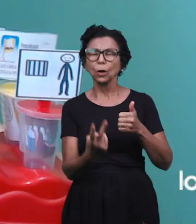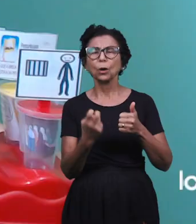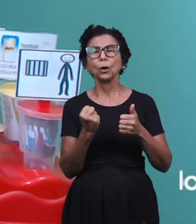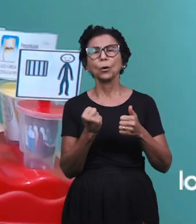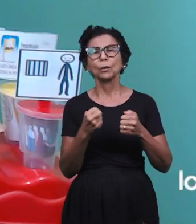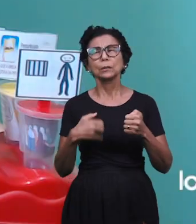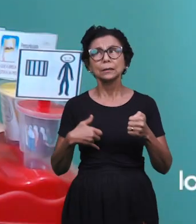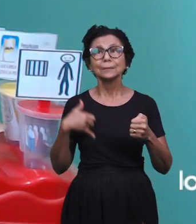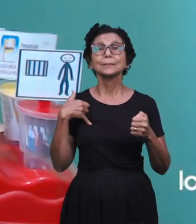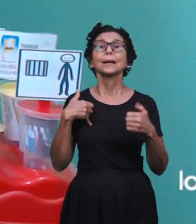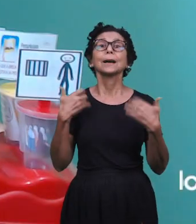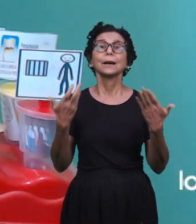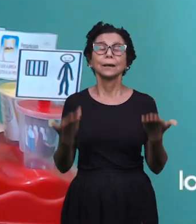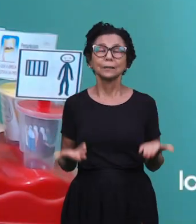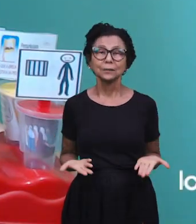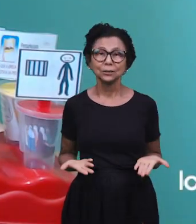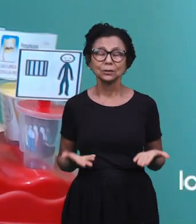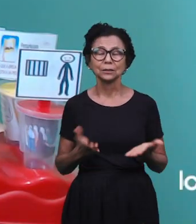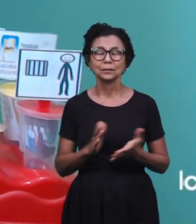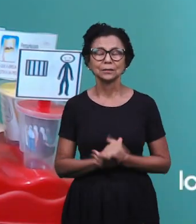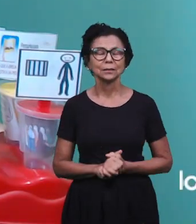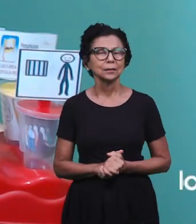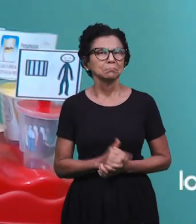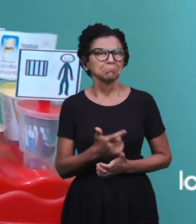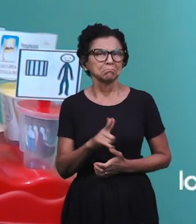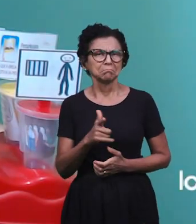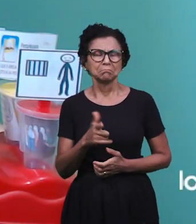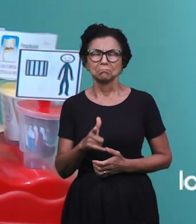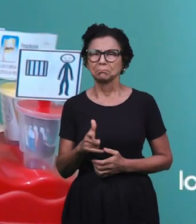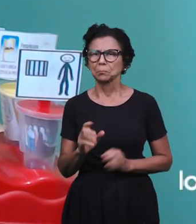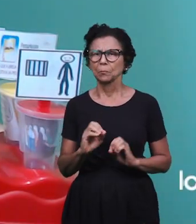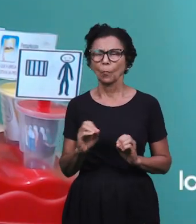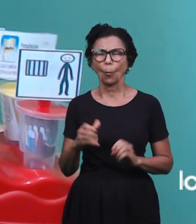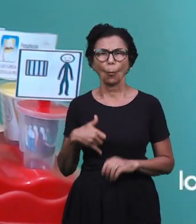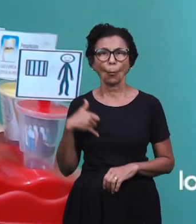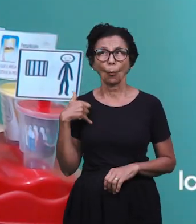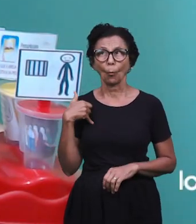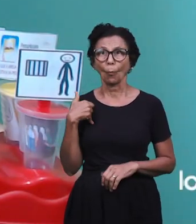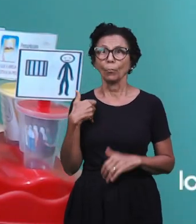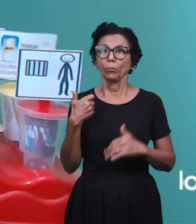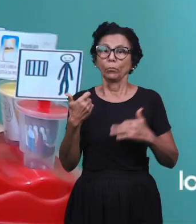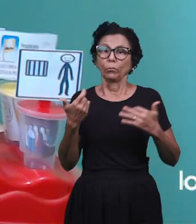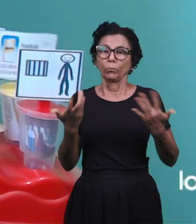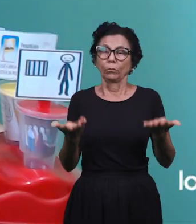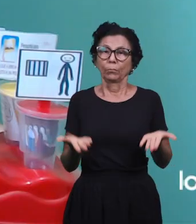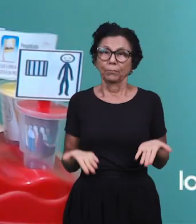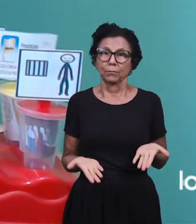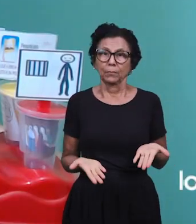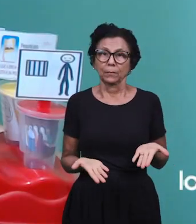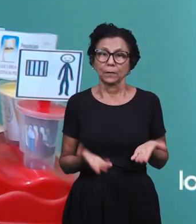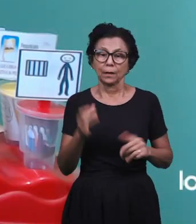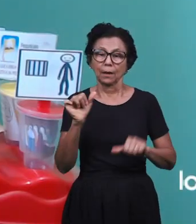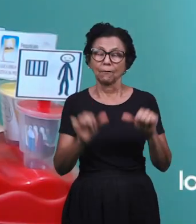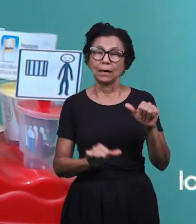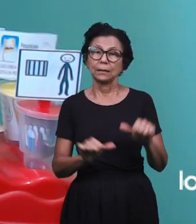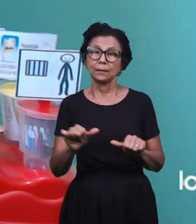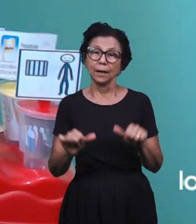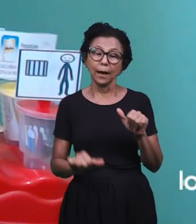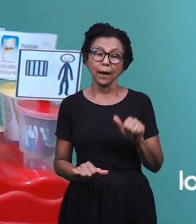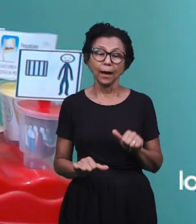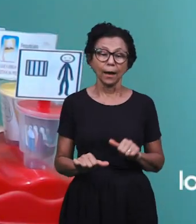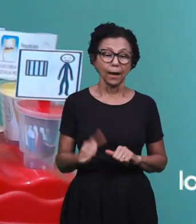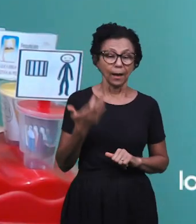qual idade? E não há uma idade direcionada, na verdade é pensando quem é essa criança. Quando nós